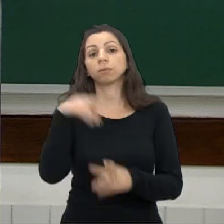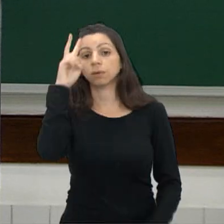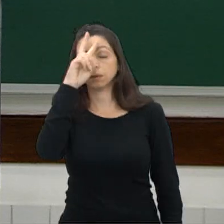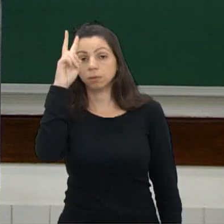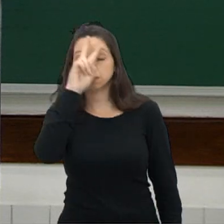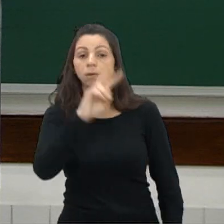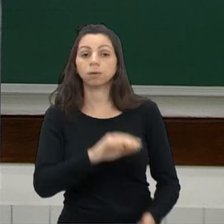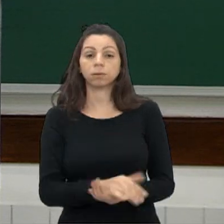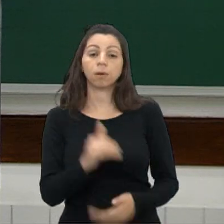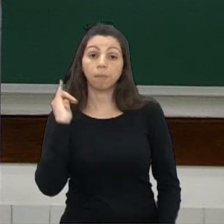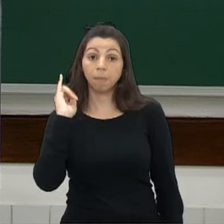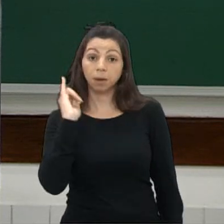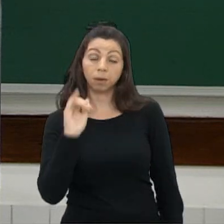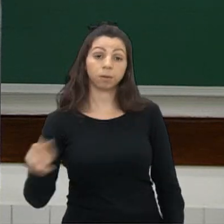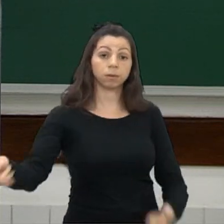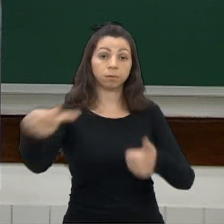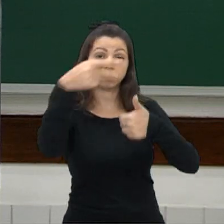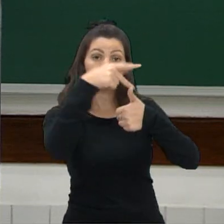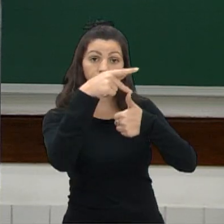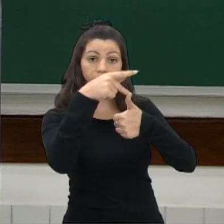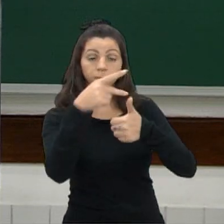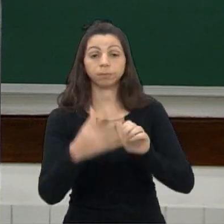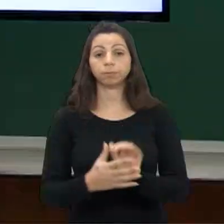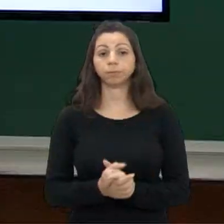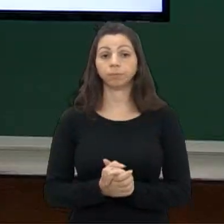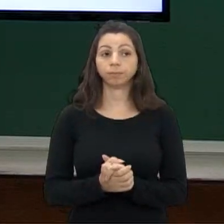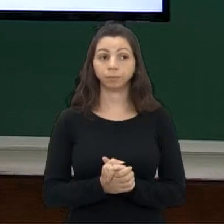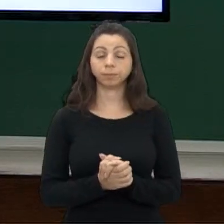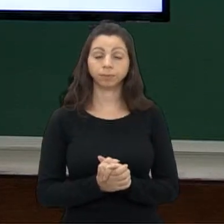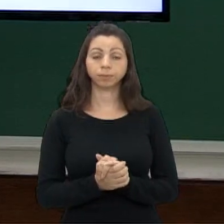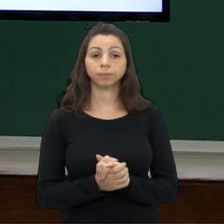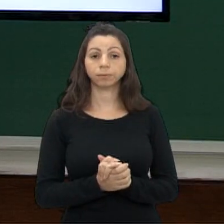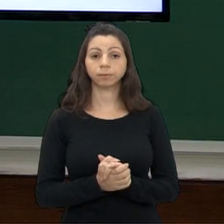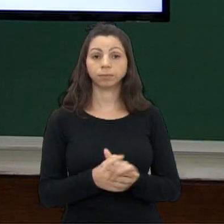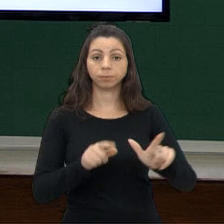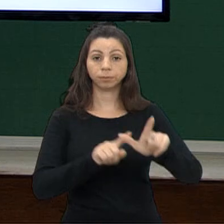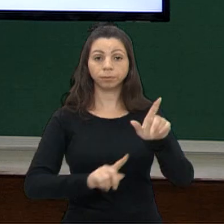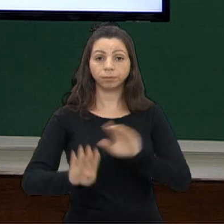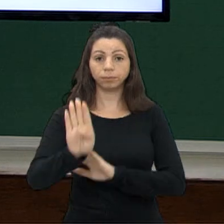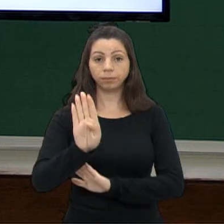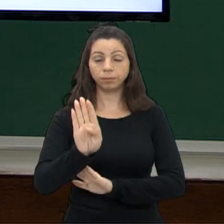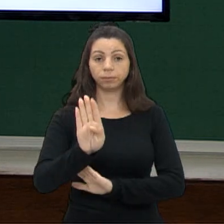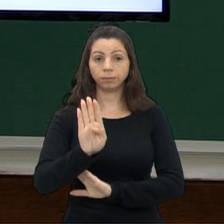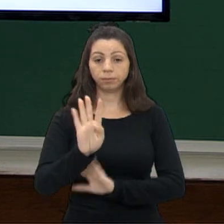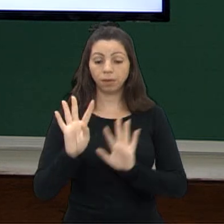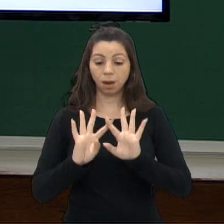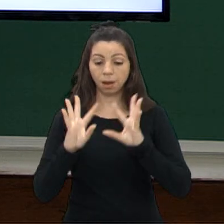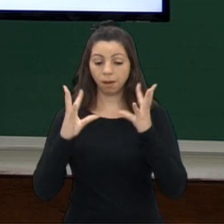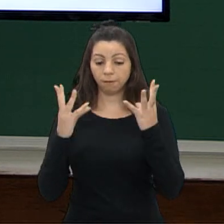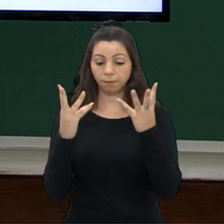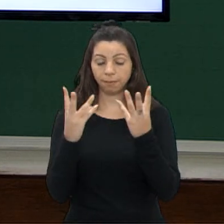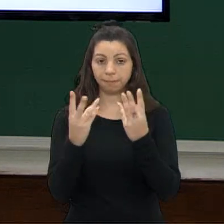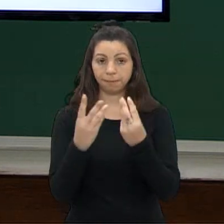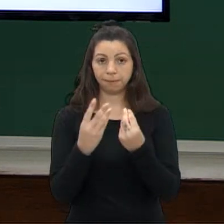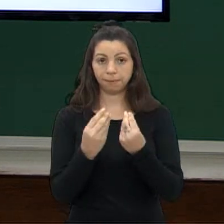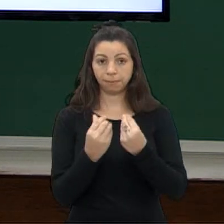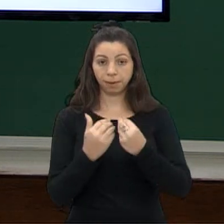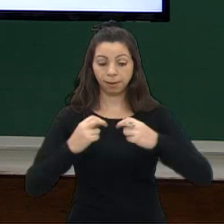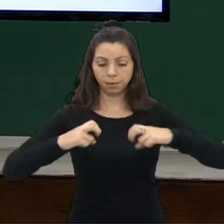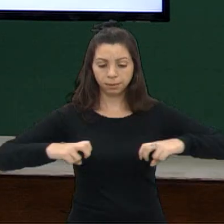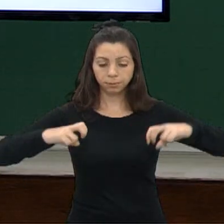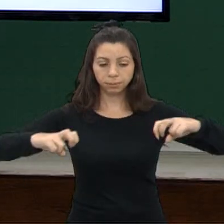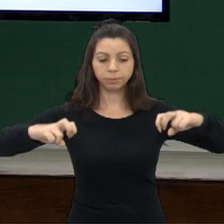Então, essa letra A é verdadeira. Letra B. Uma família reunida para jantar e